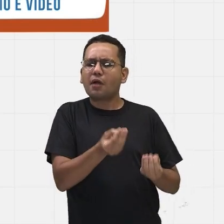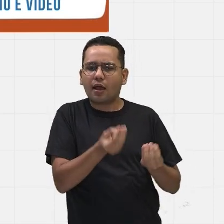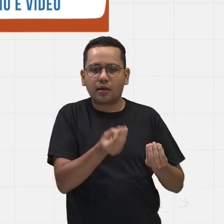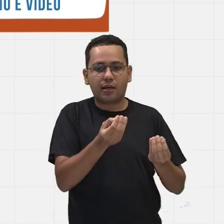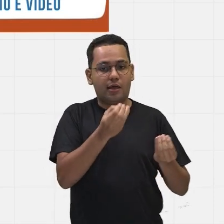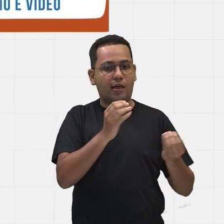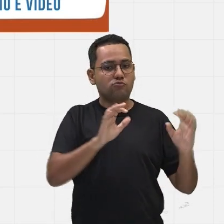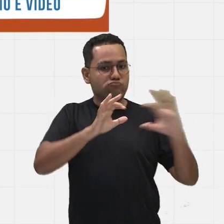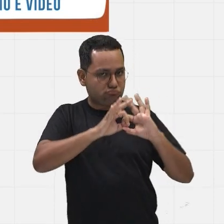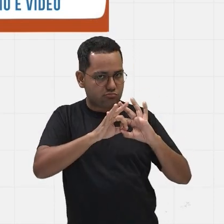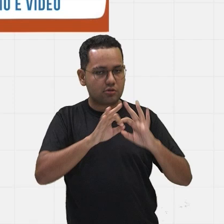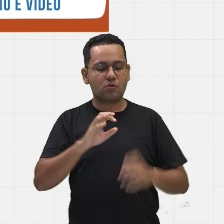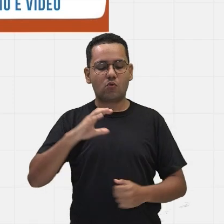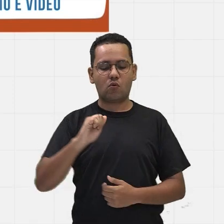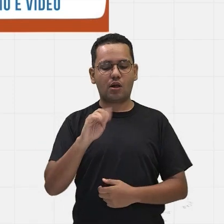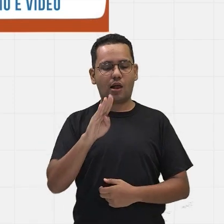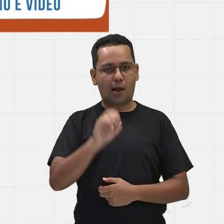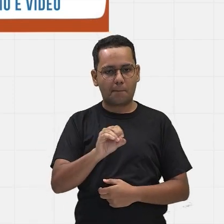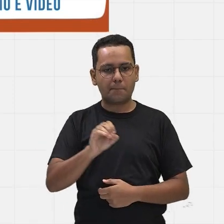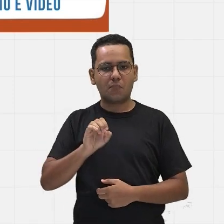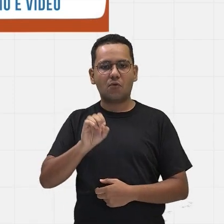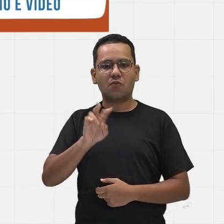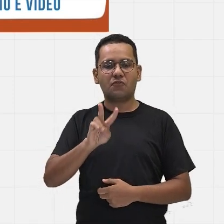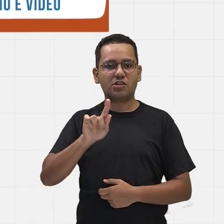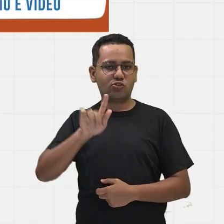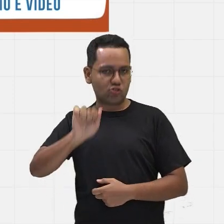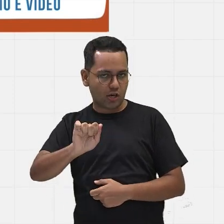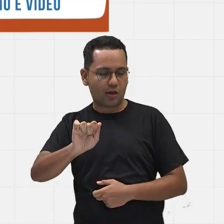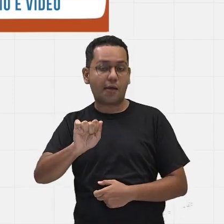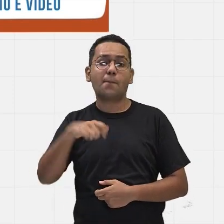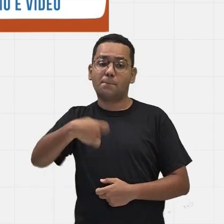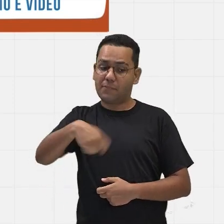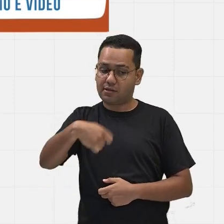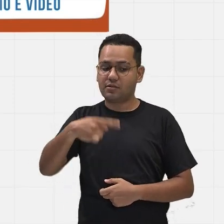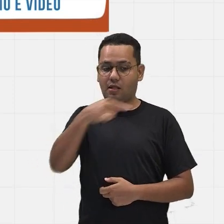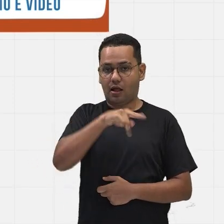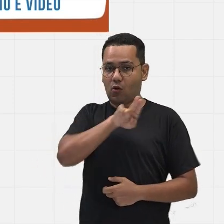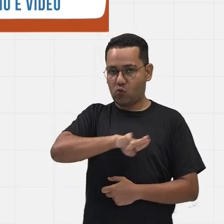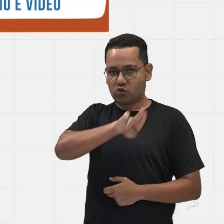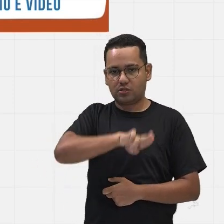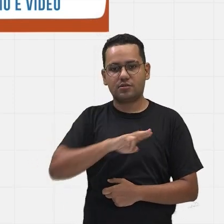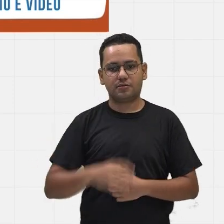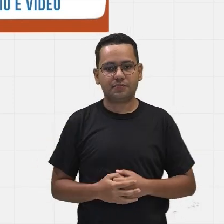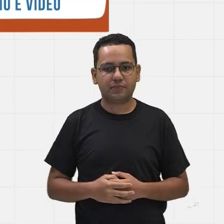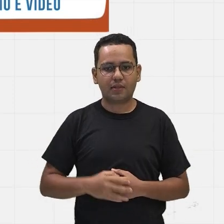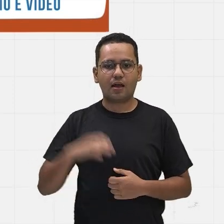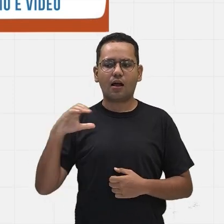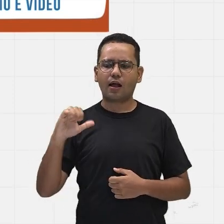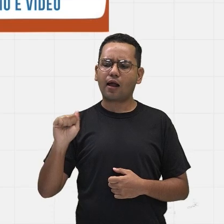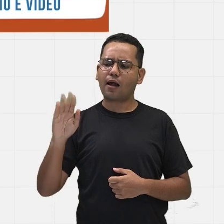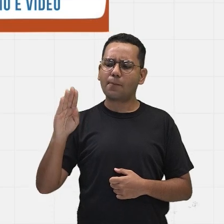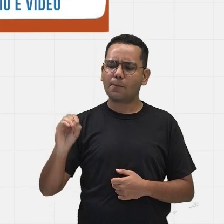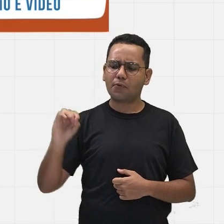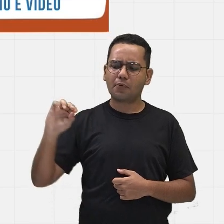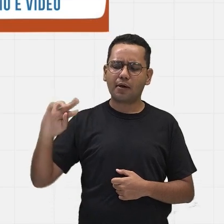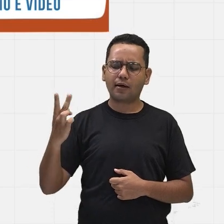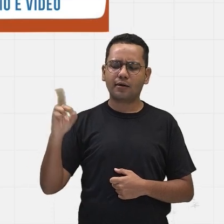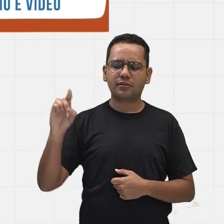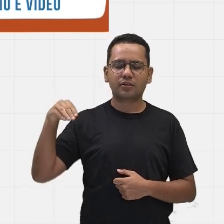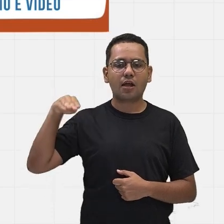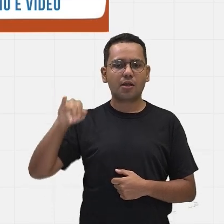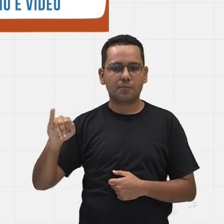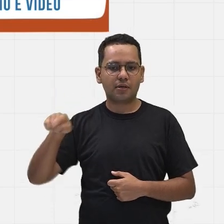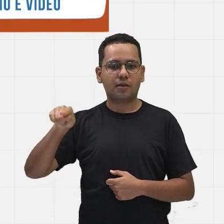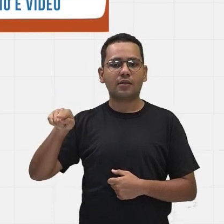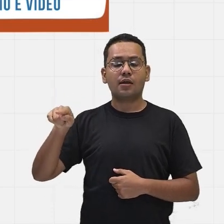VGA. Temos cabo VGA utilizado junto com o P2 e o cabo HDMI, como vocês podem ver, tem extremidades